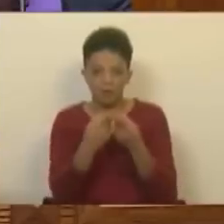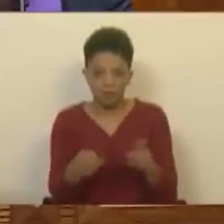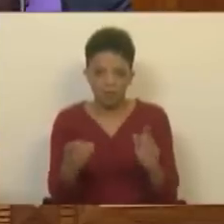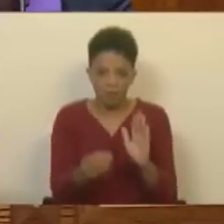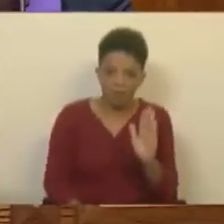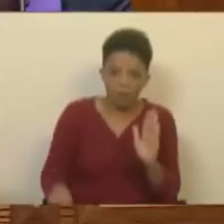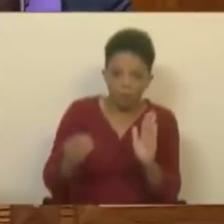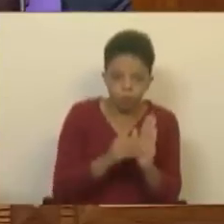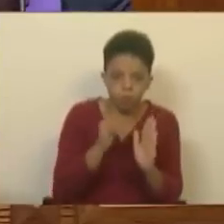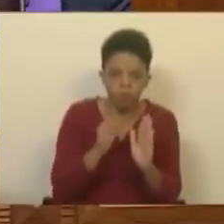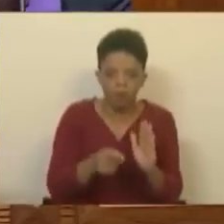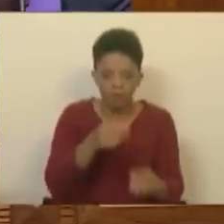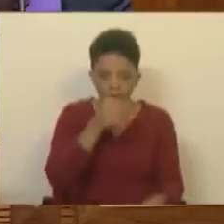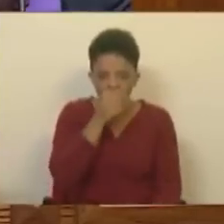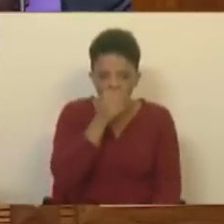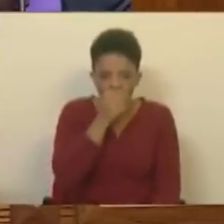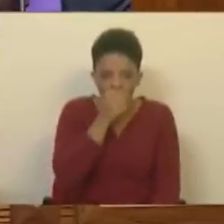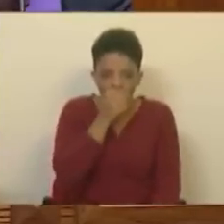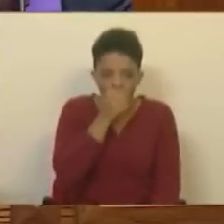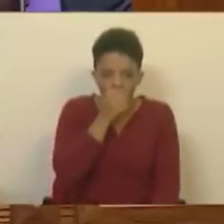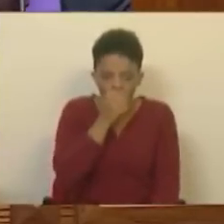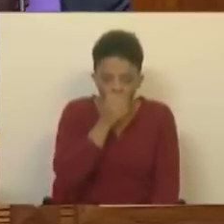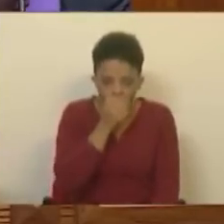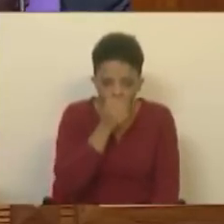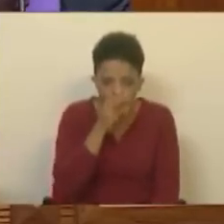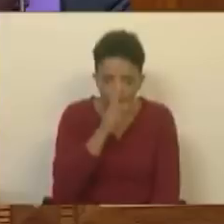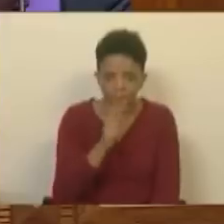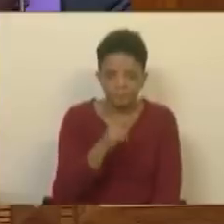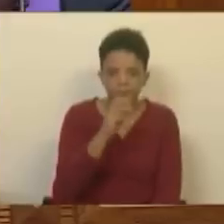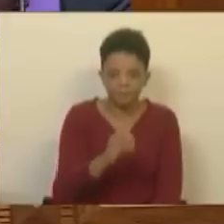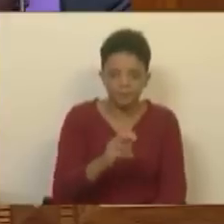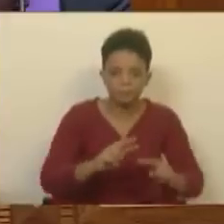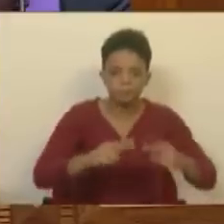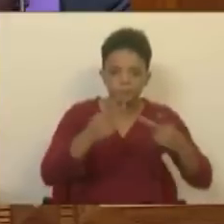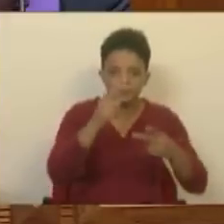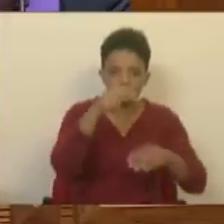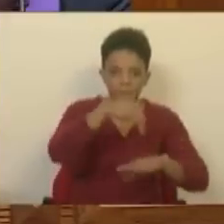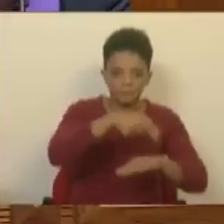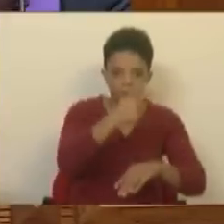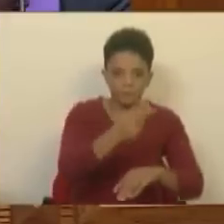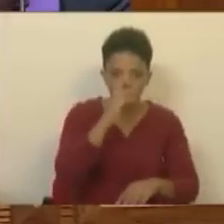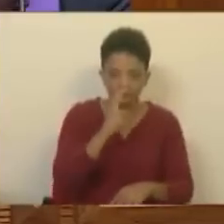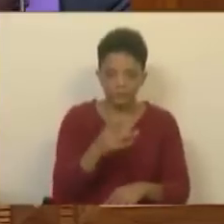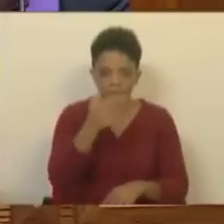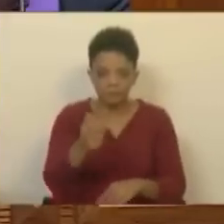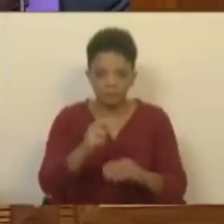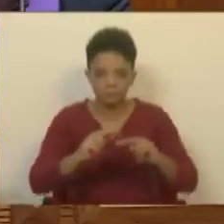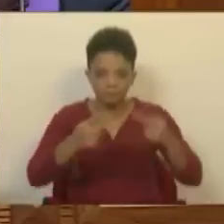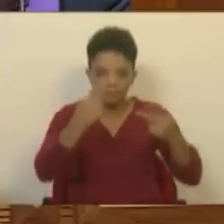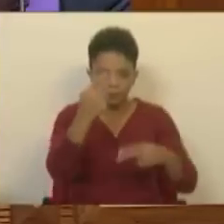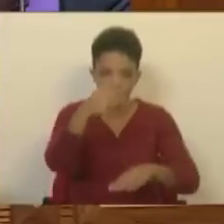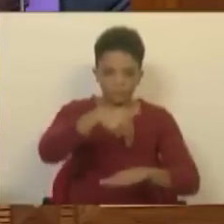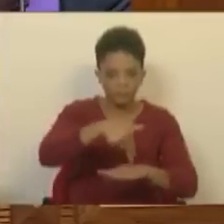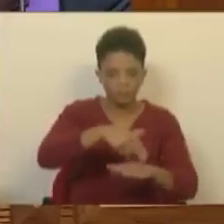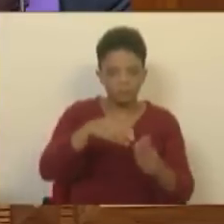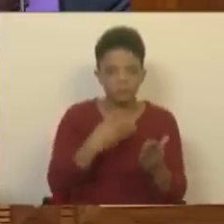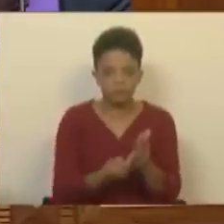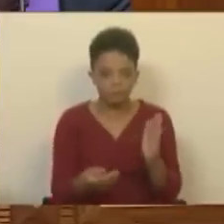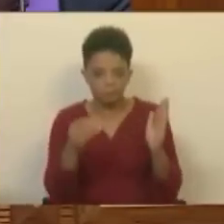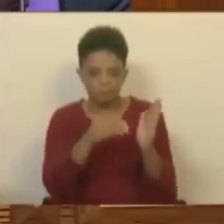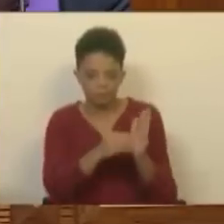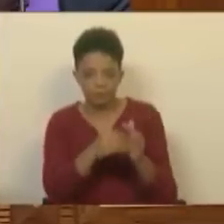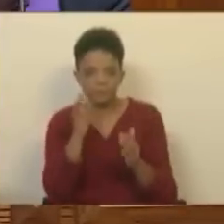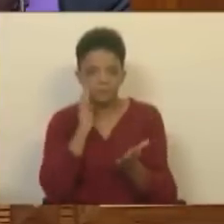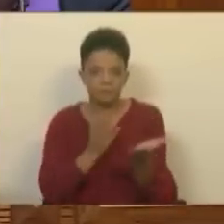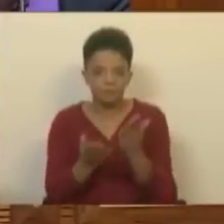que introduzimos a quem está há 30 anos sobe duas posições e isso já aconteceu este ano quem está há 15 anos só uma posição de forma introduzido na